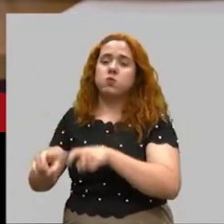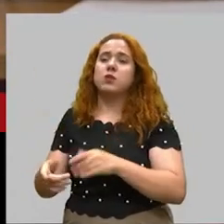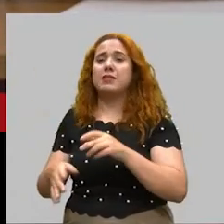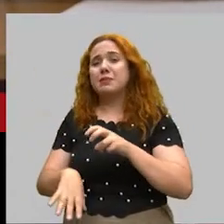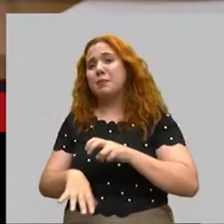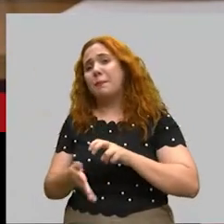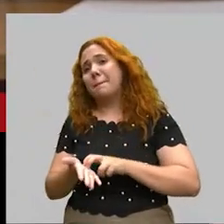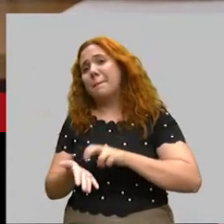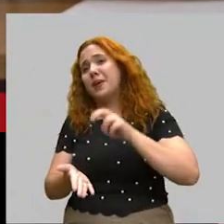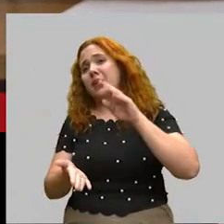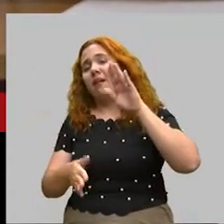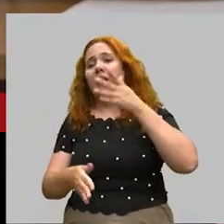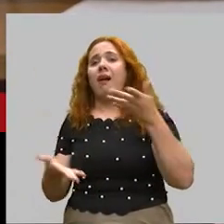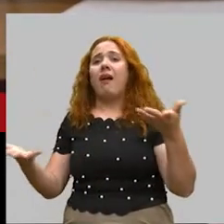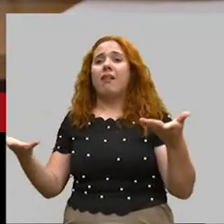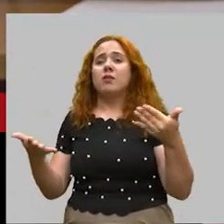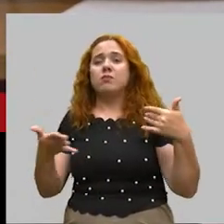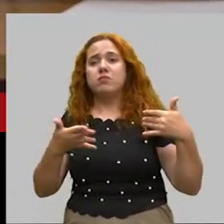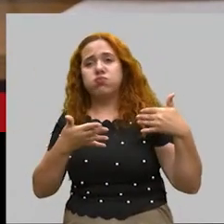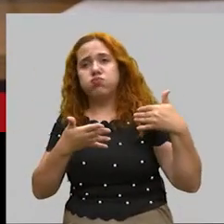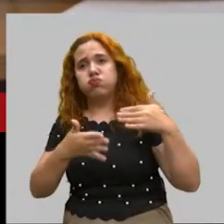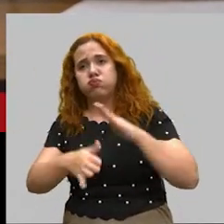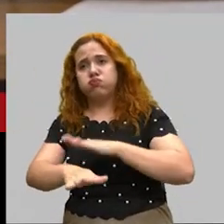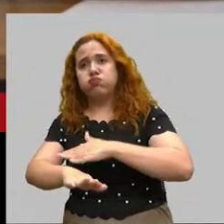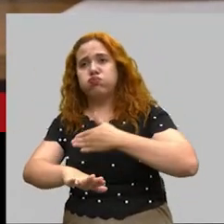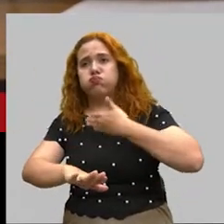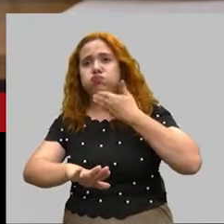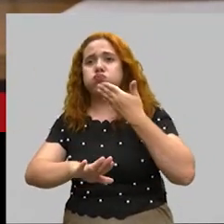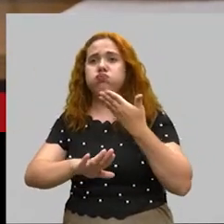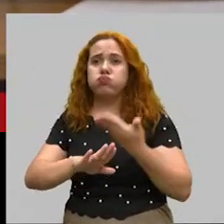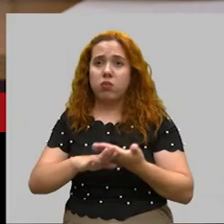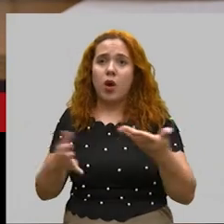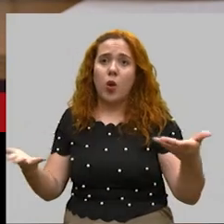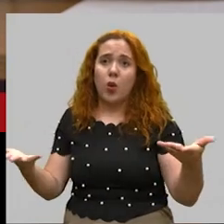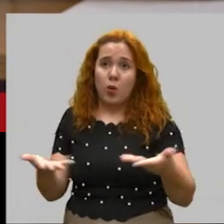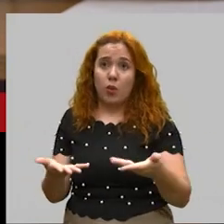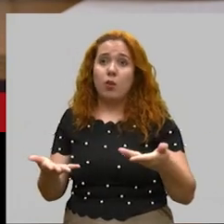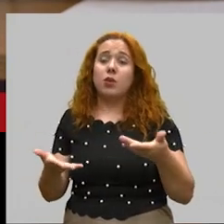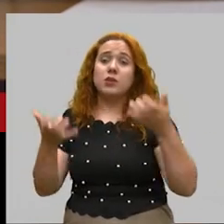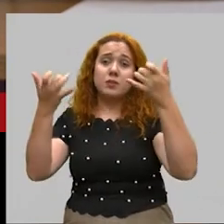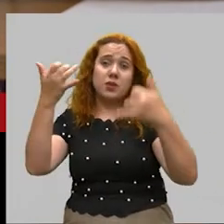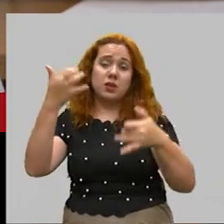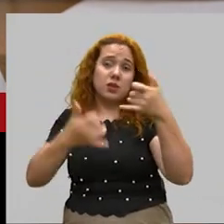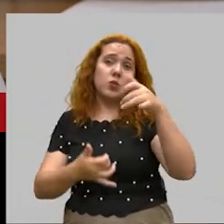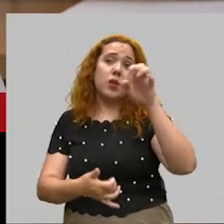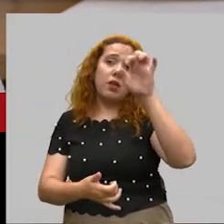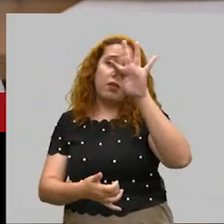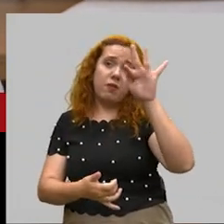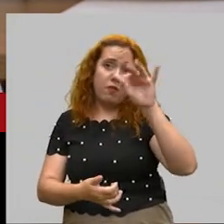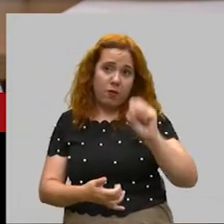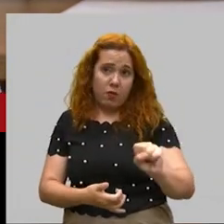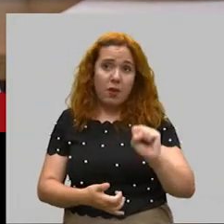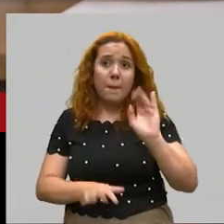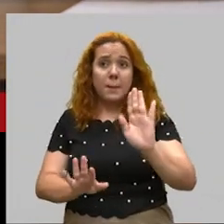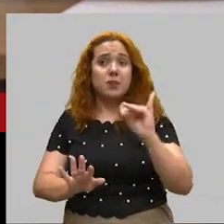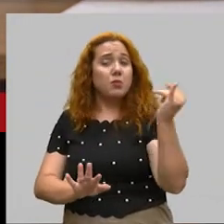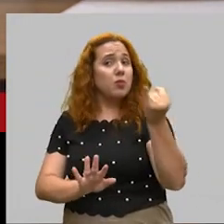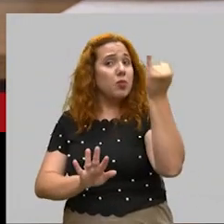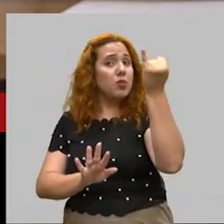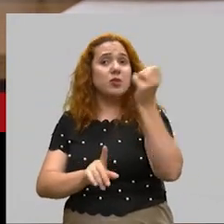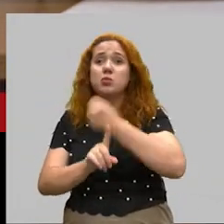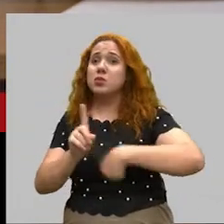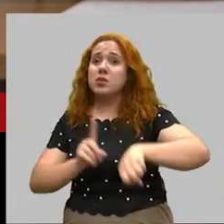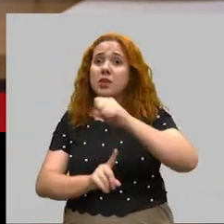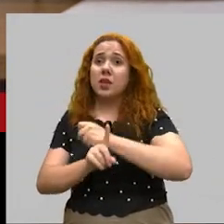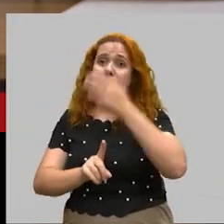ouvindo assim né a gente falando eh sobre as efas mas é muito importante para que toda a sociedade